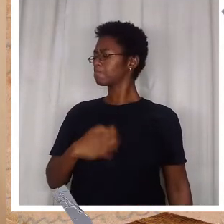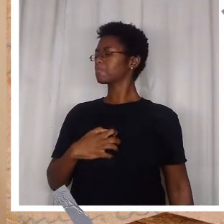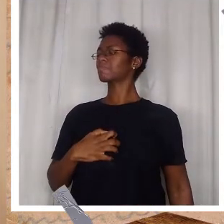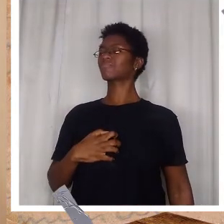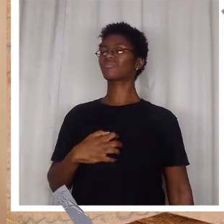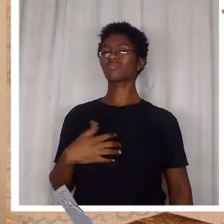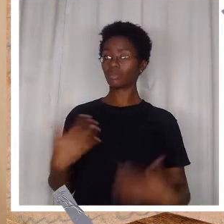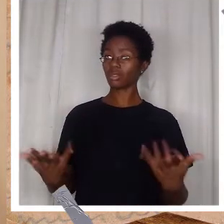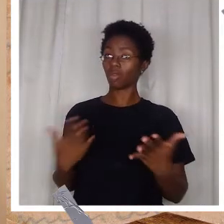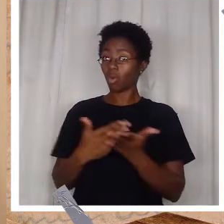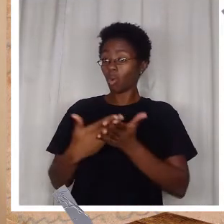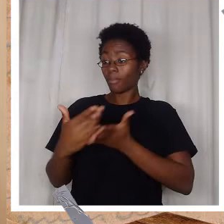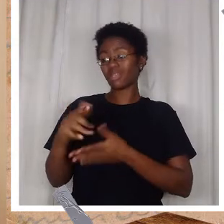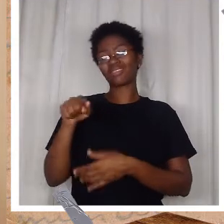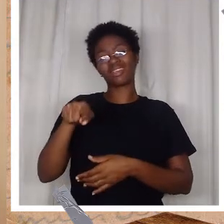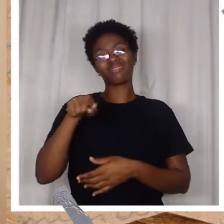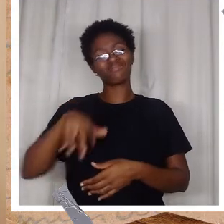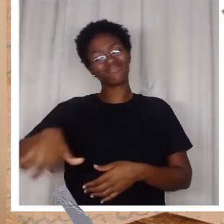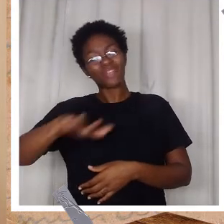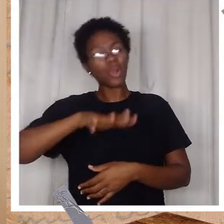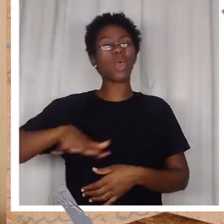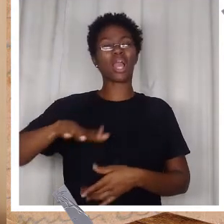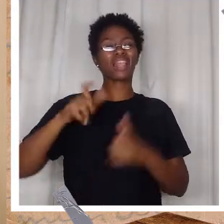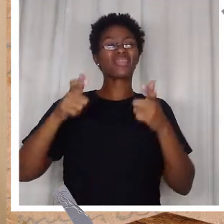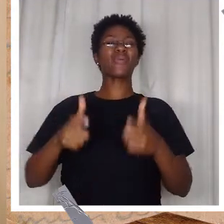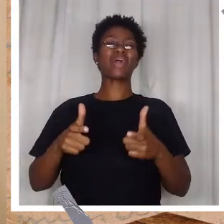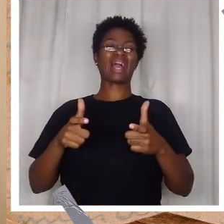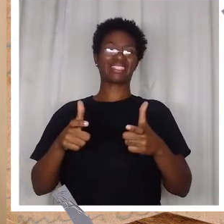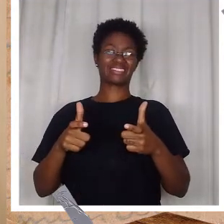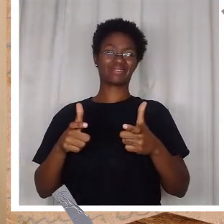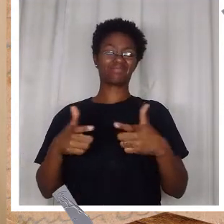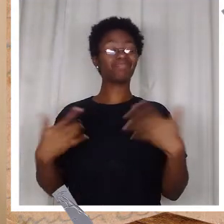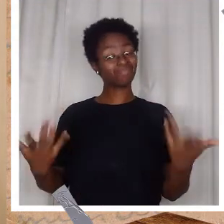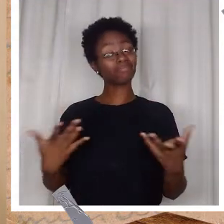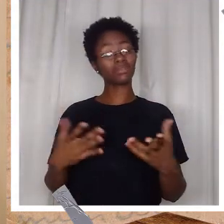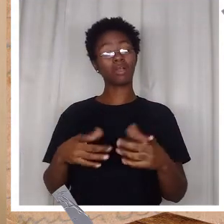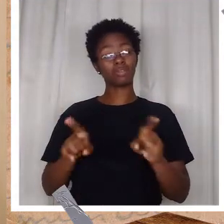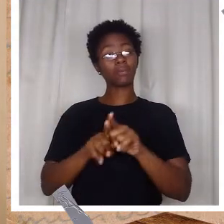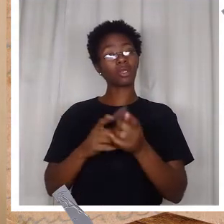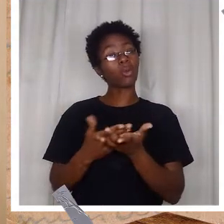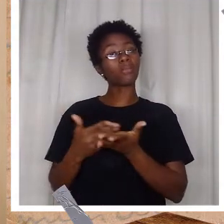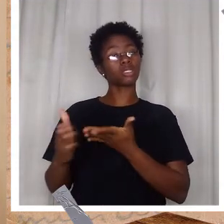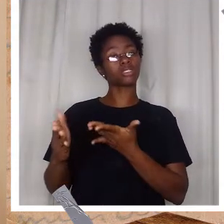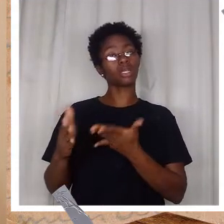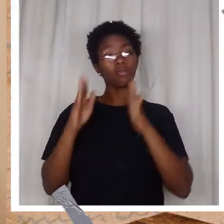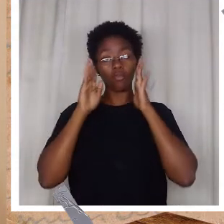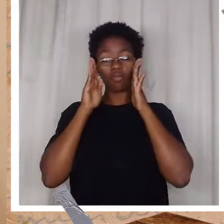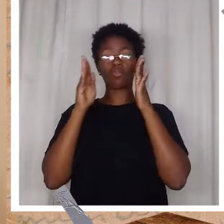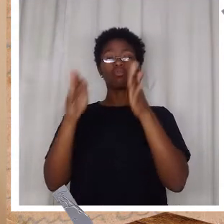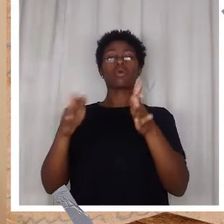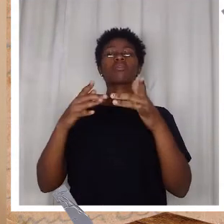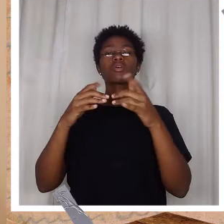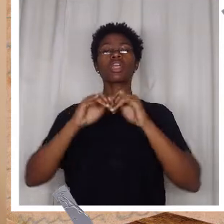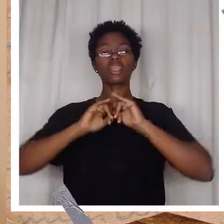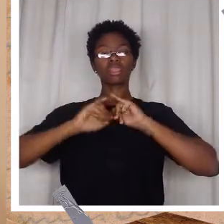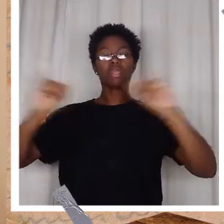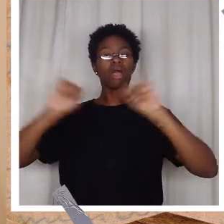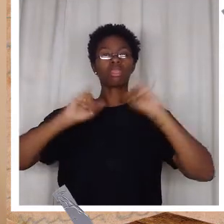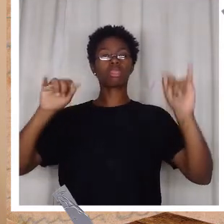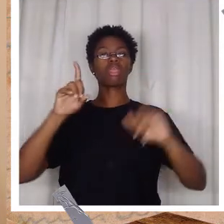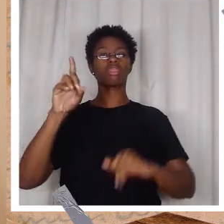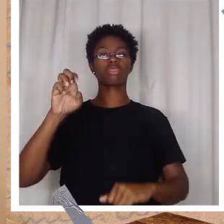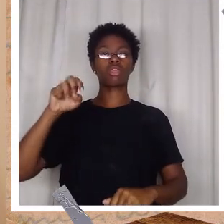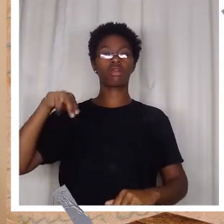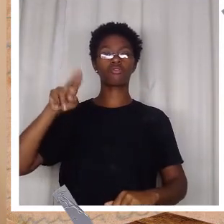comecei neste lugar. Também comecei dando ênfase à denúncia dela. Depois